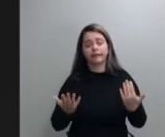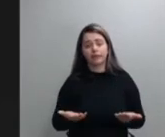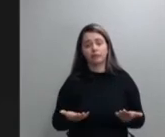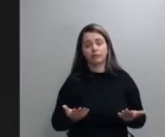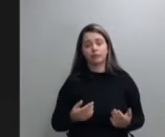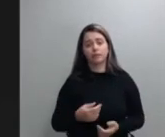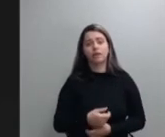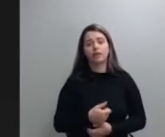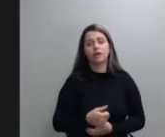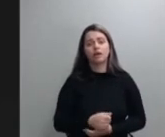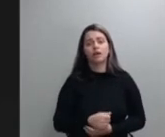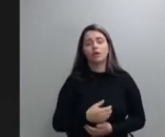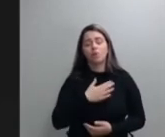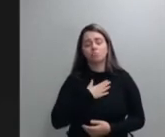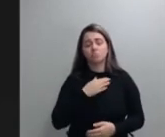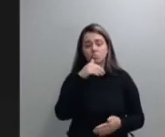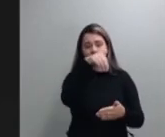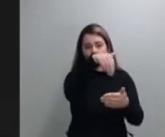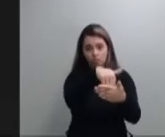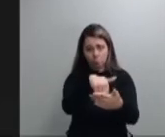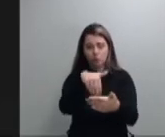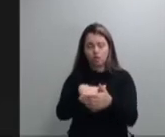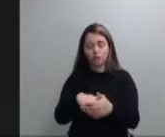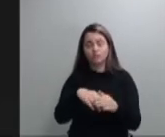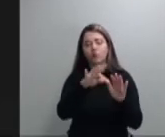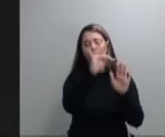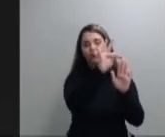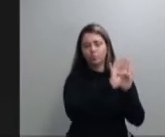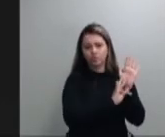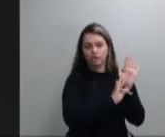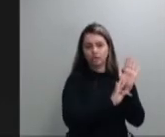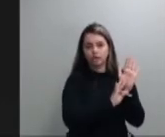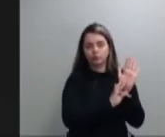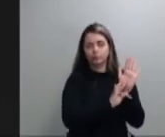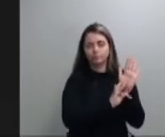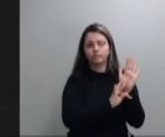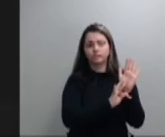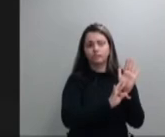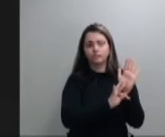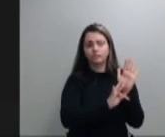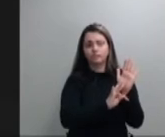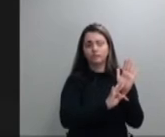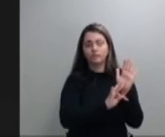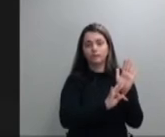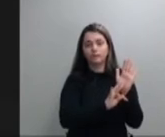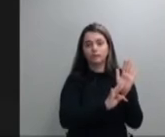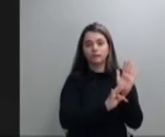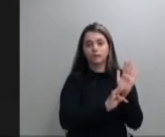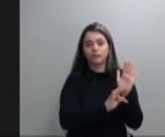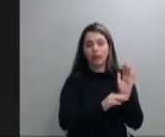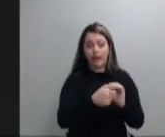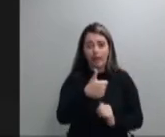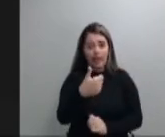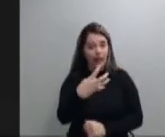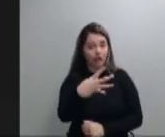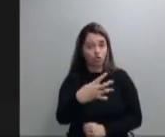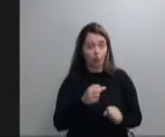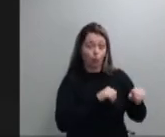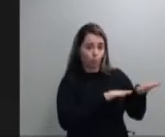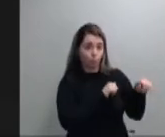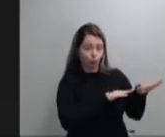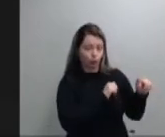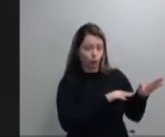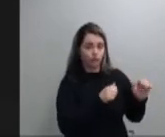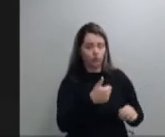eu volto então para o meu texto que eu terminei a leitura lá da decisão do CNJ não obstante em 14 de setembro de 2016